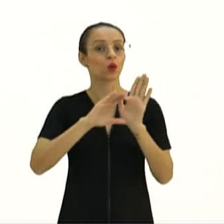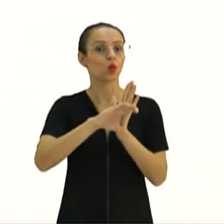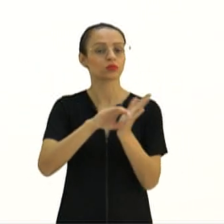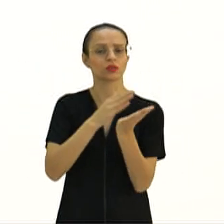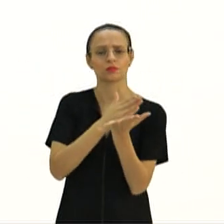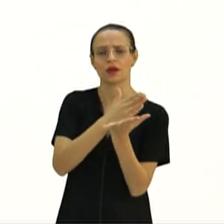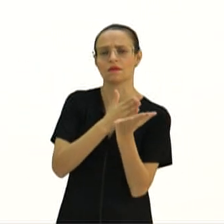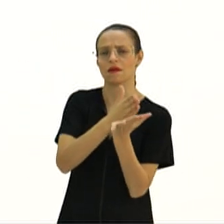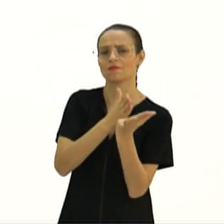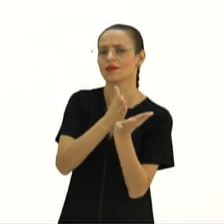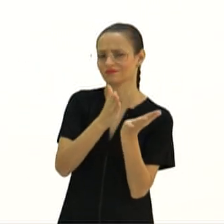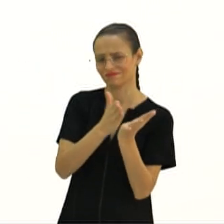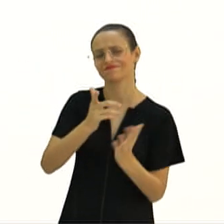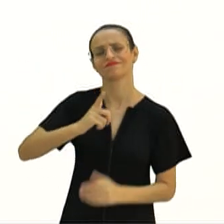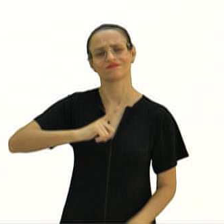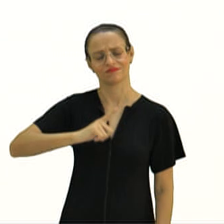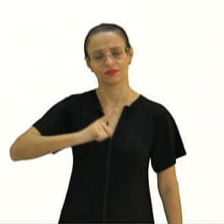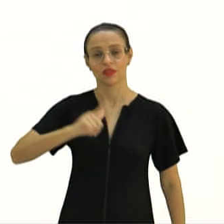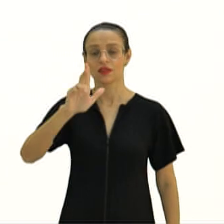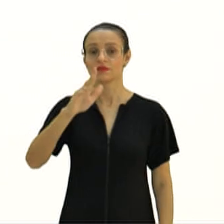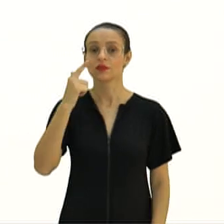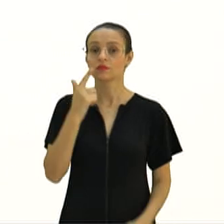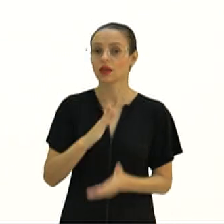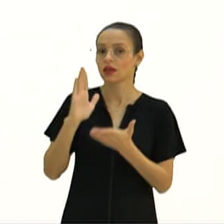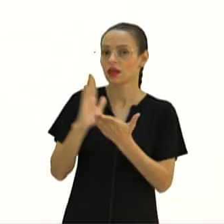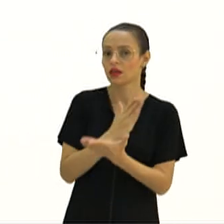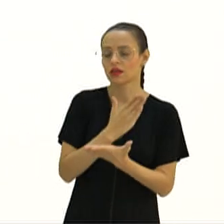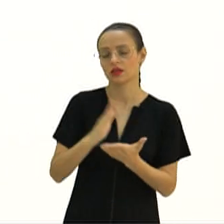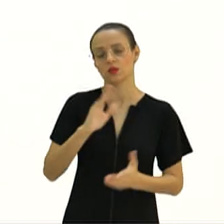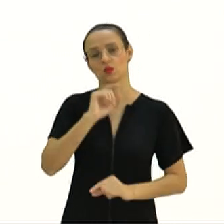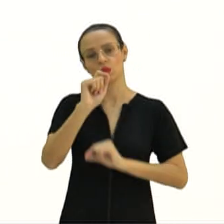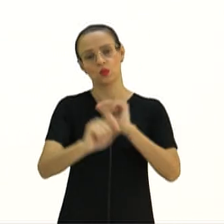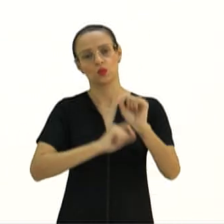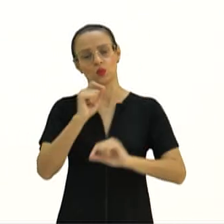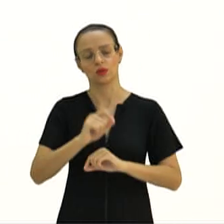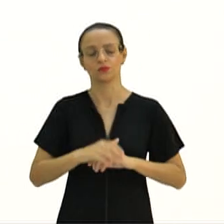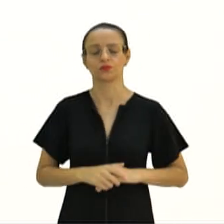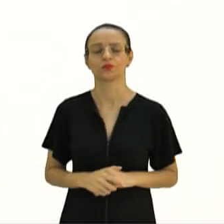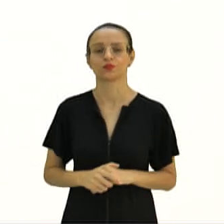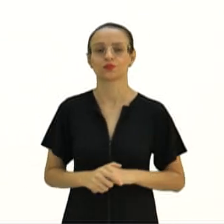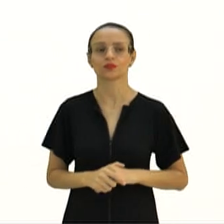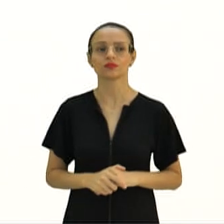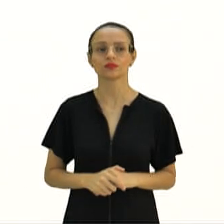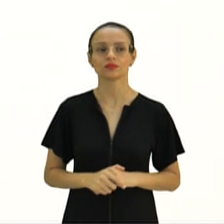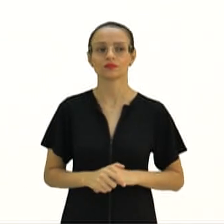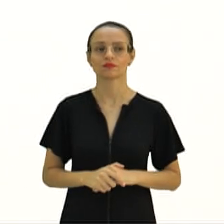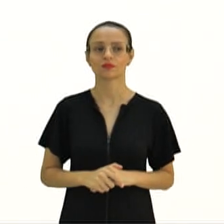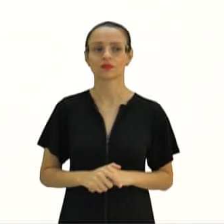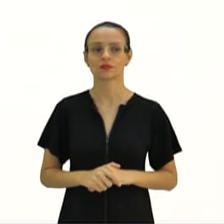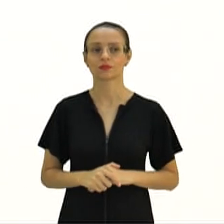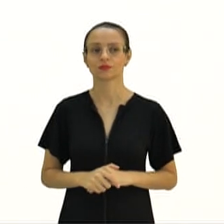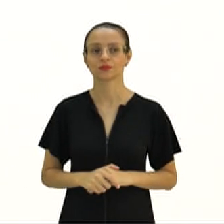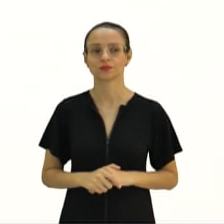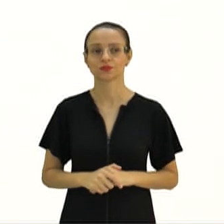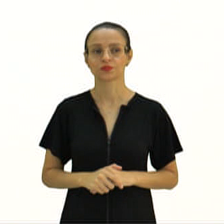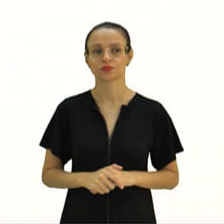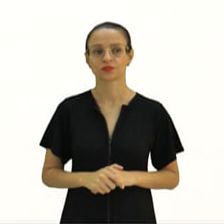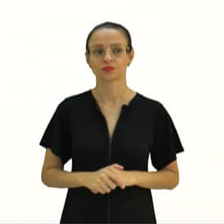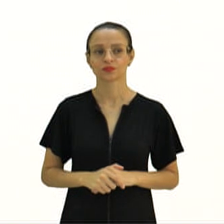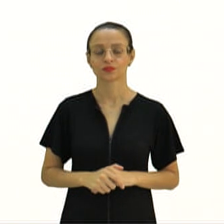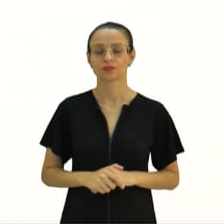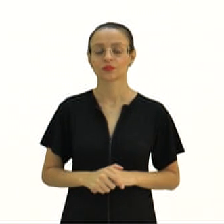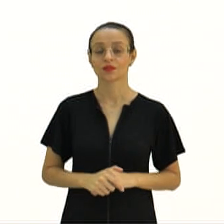Agora nós vamos ver algumas restrições além desse conceito. Nós temos